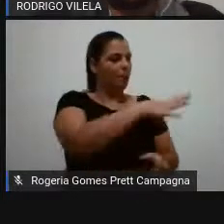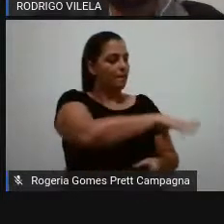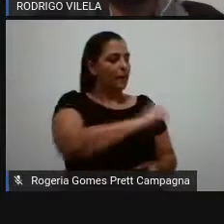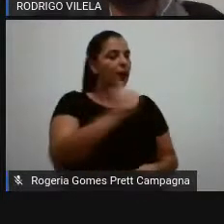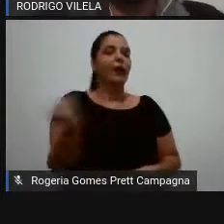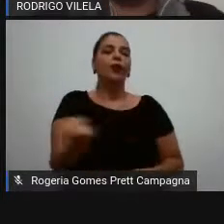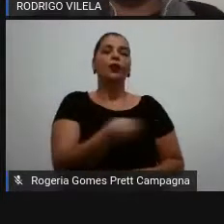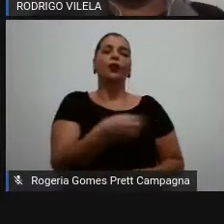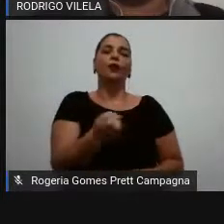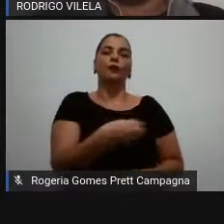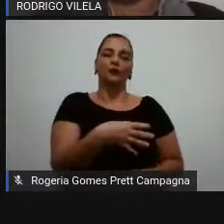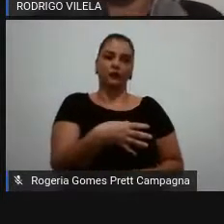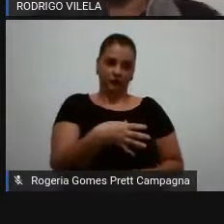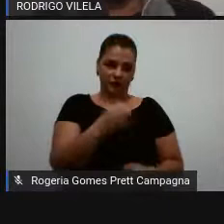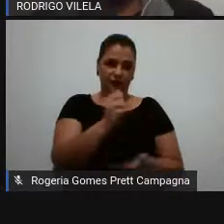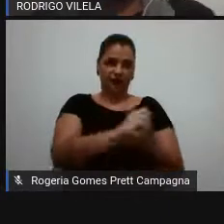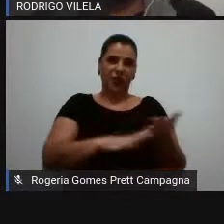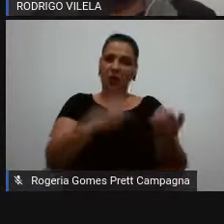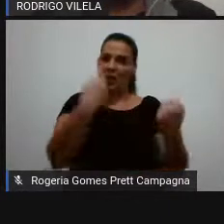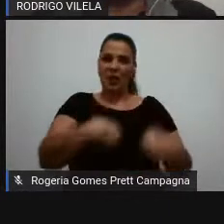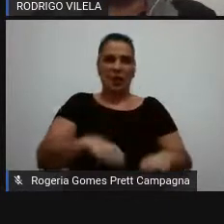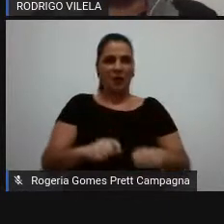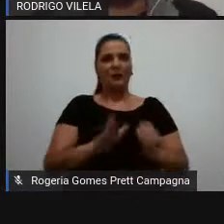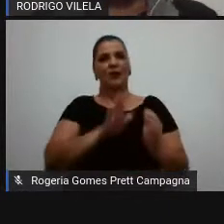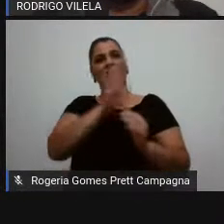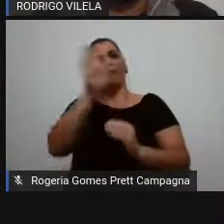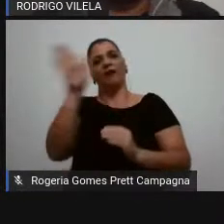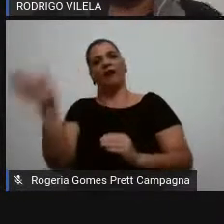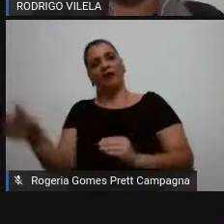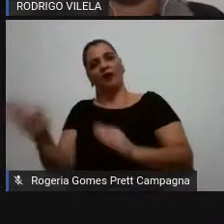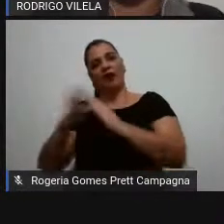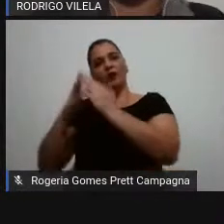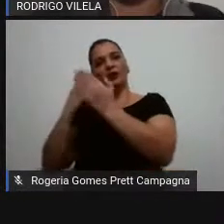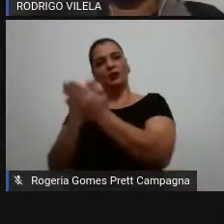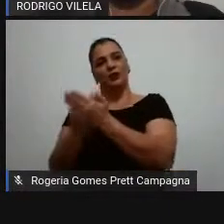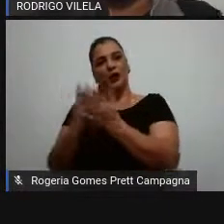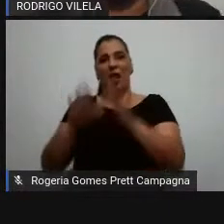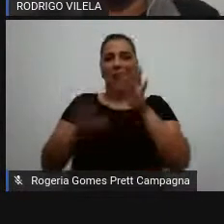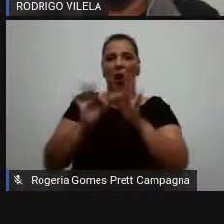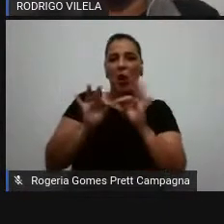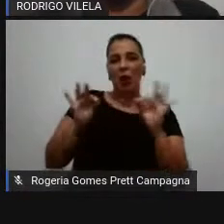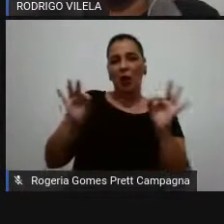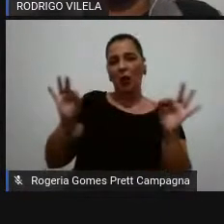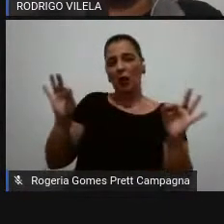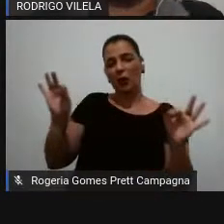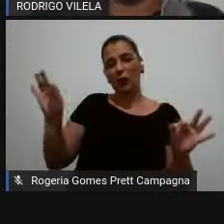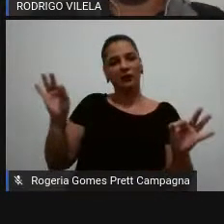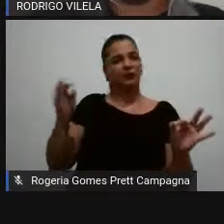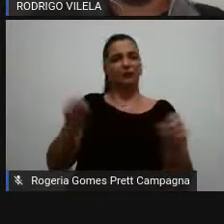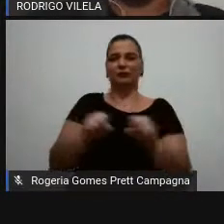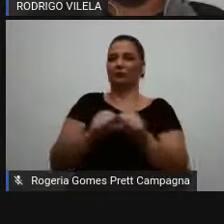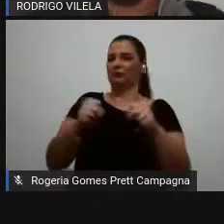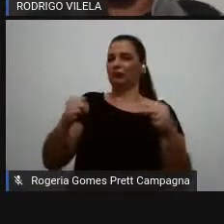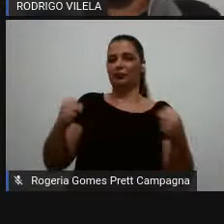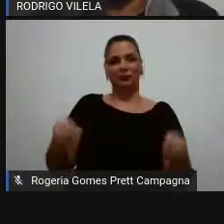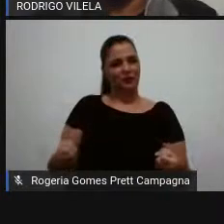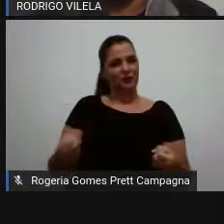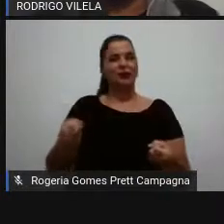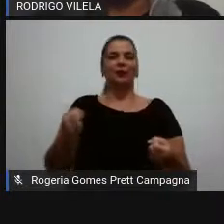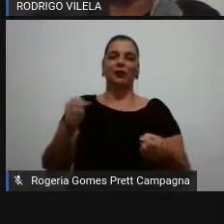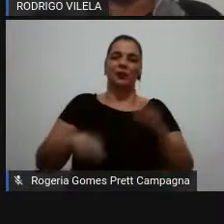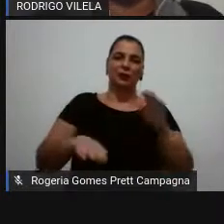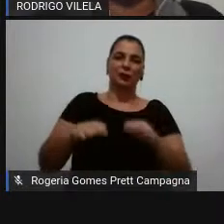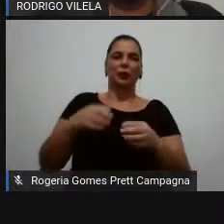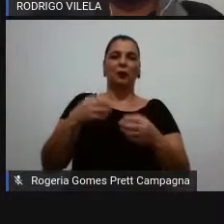novas atividades, sem ter que se deslocar até a escola, né? Alguns distritos ficam muito longe, vai depender de